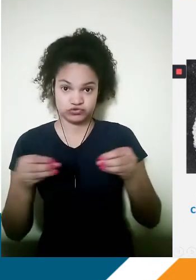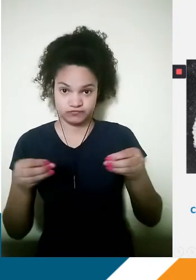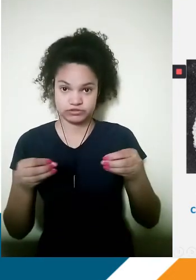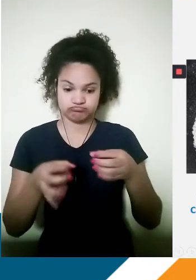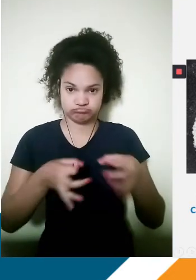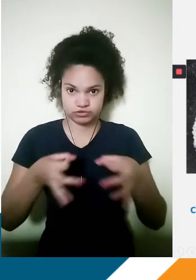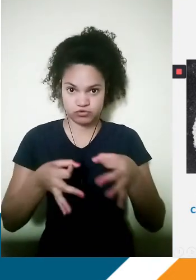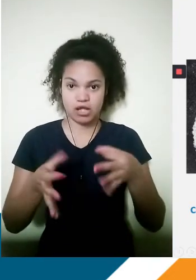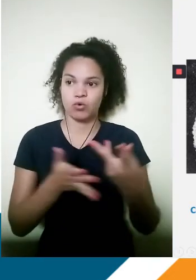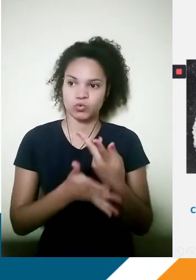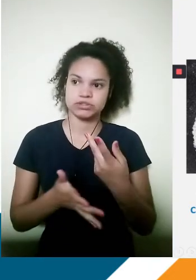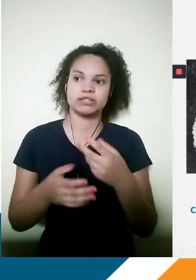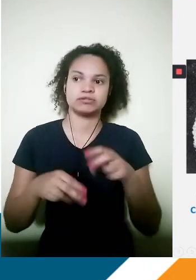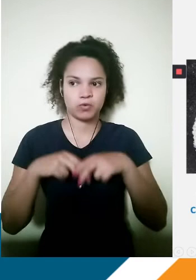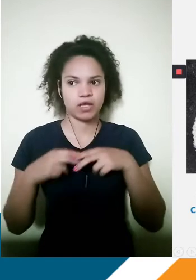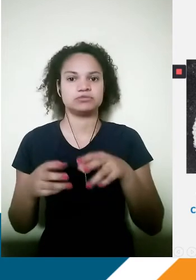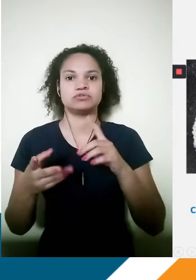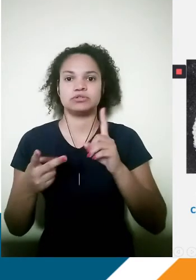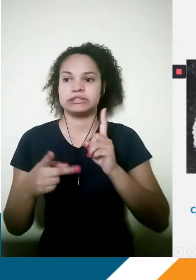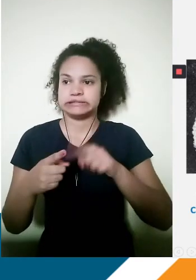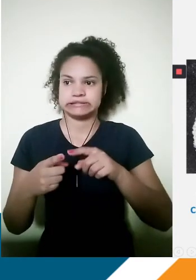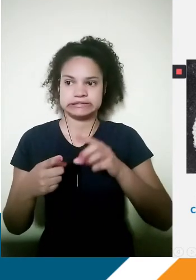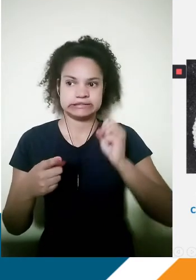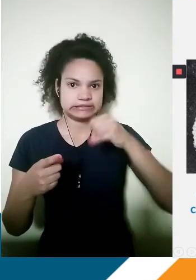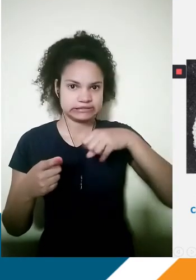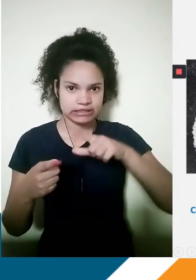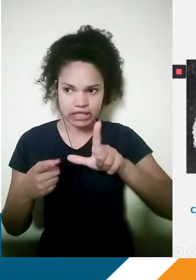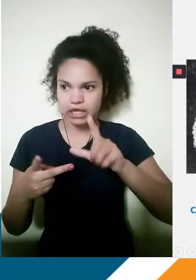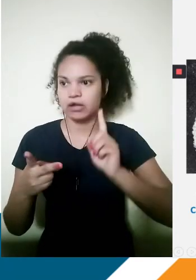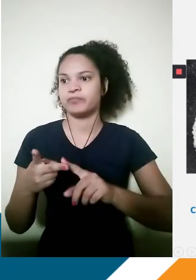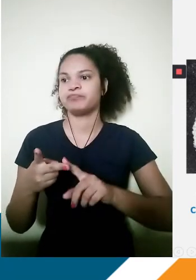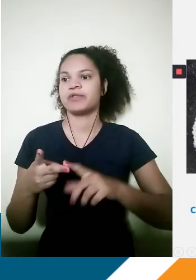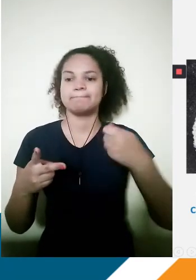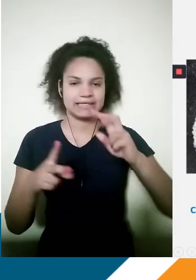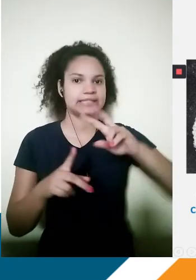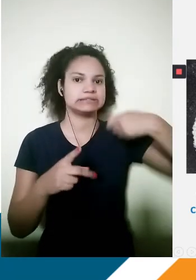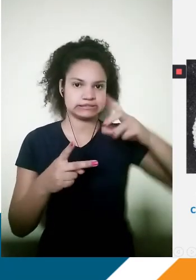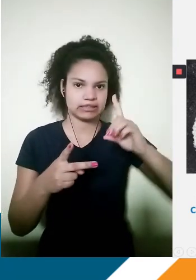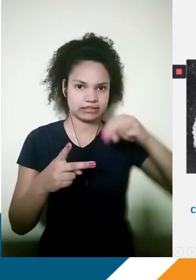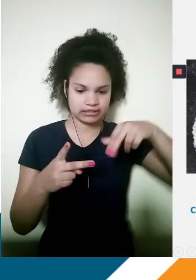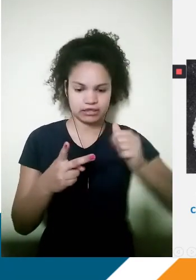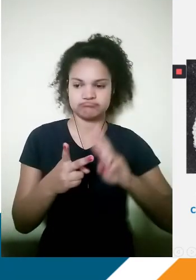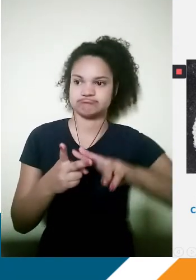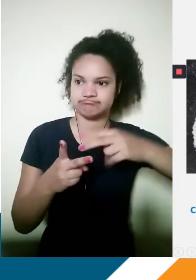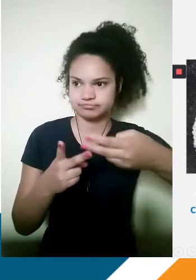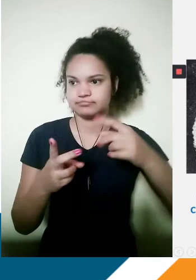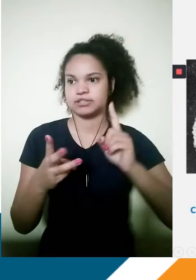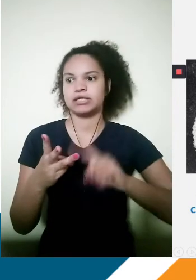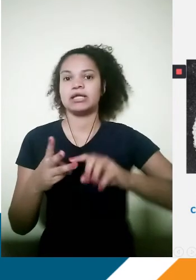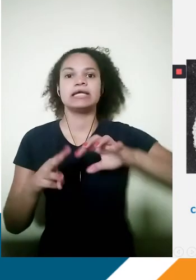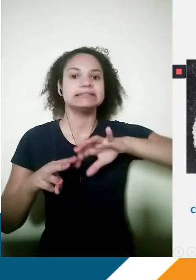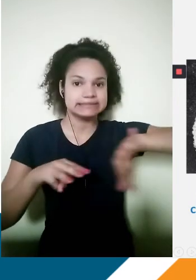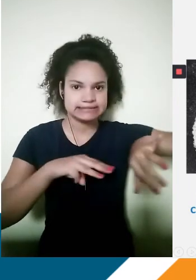características no sinal reprodutivo. O DNA precisa ser duplicado. Esse DNA é segregado